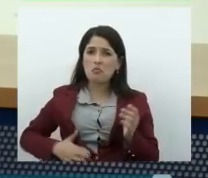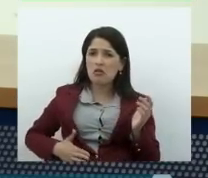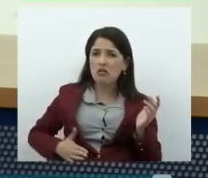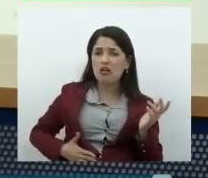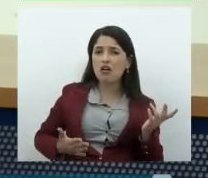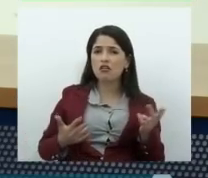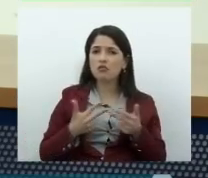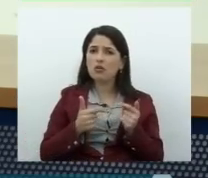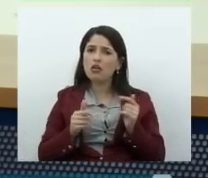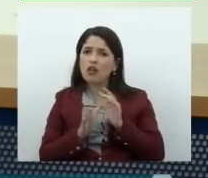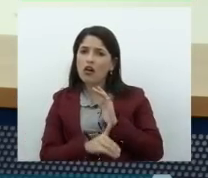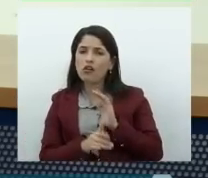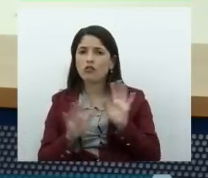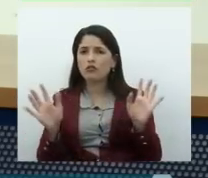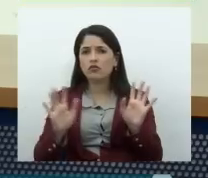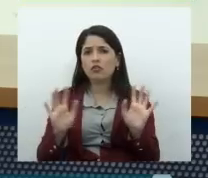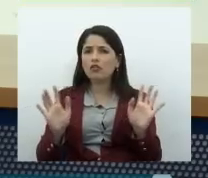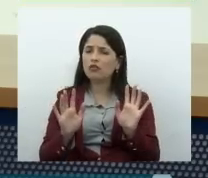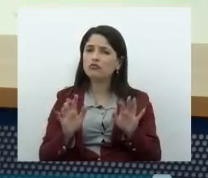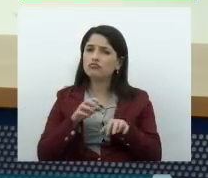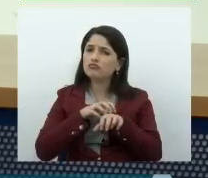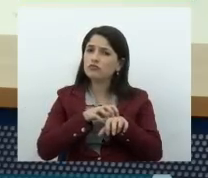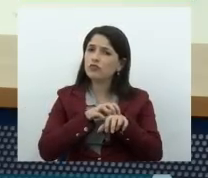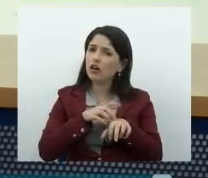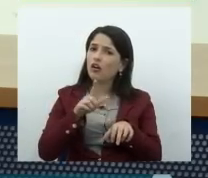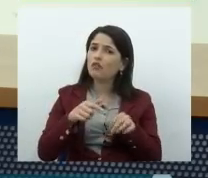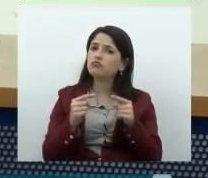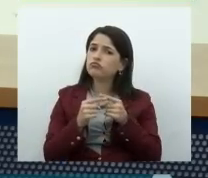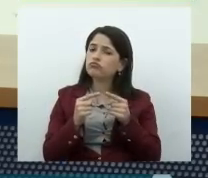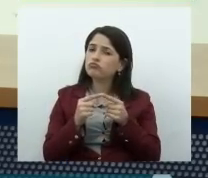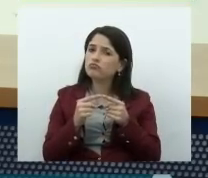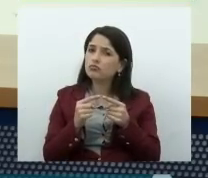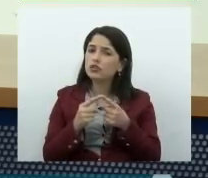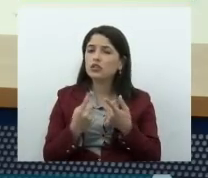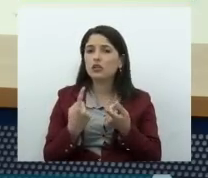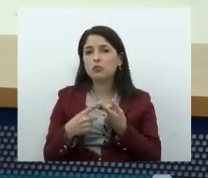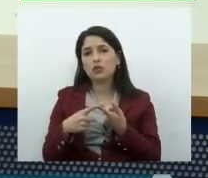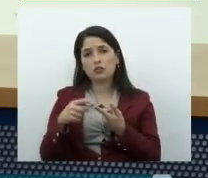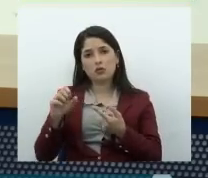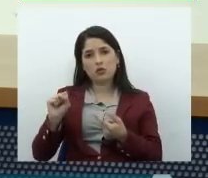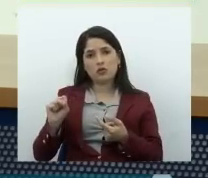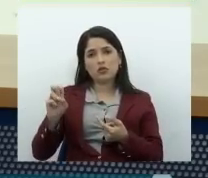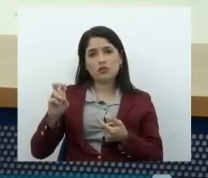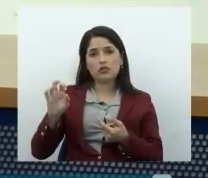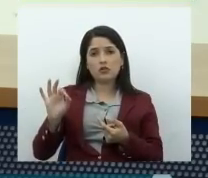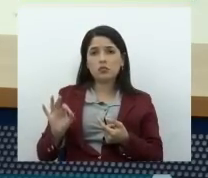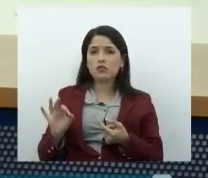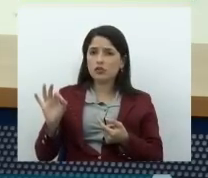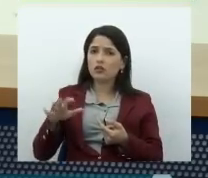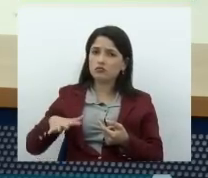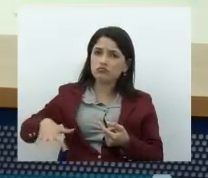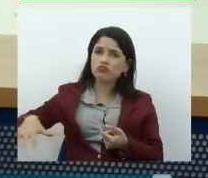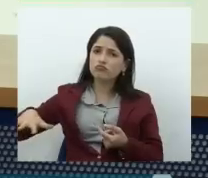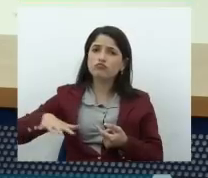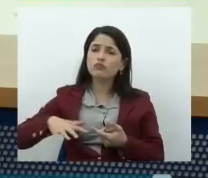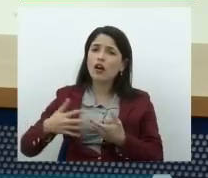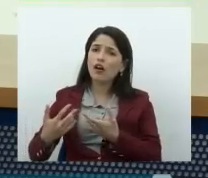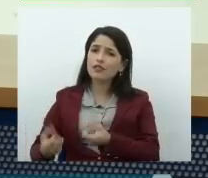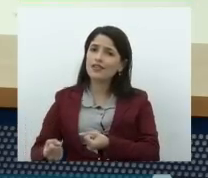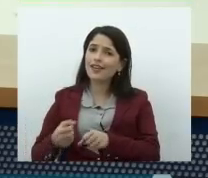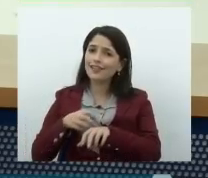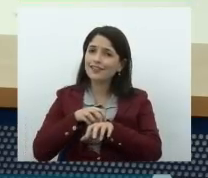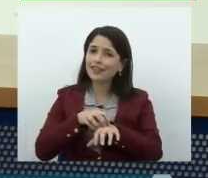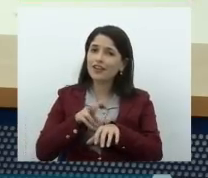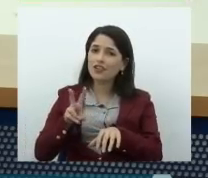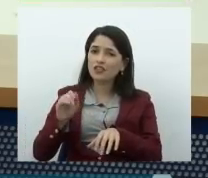aí. É um transporte adequado onde 85% da população aceita. Você vai nos pontos,